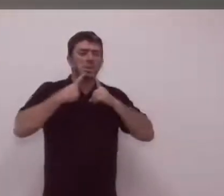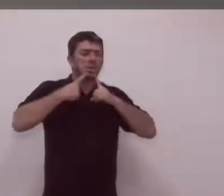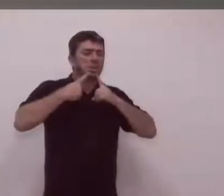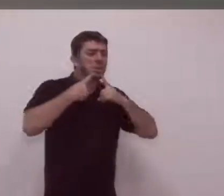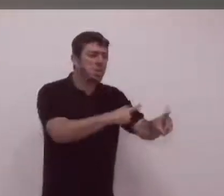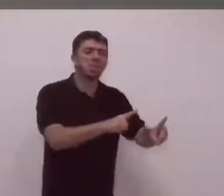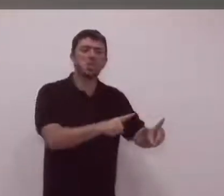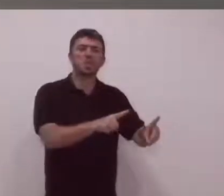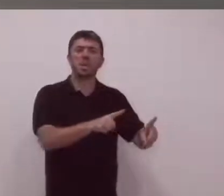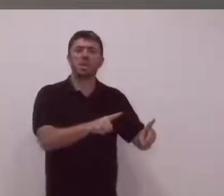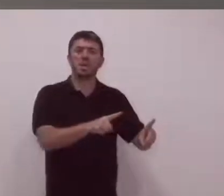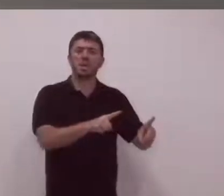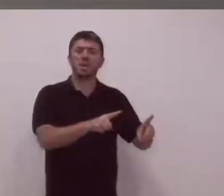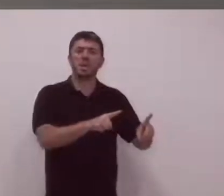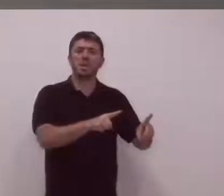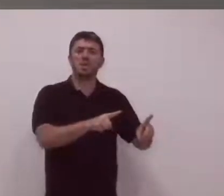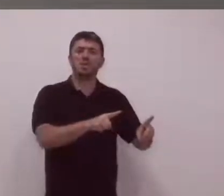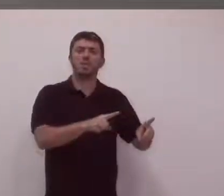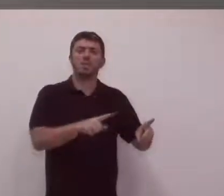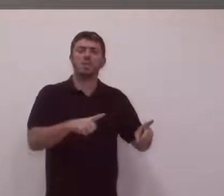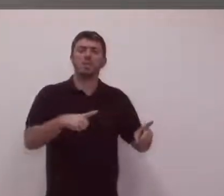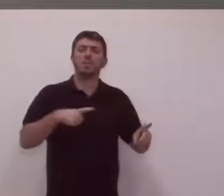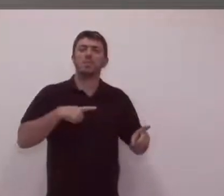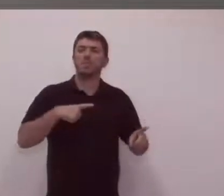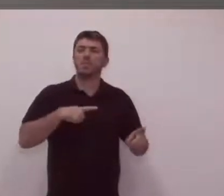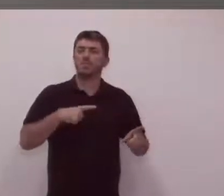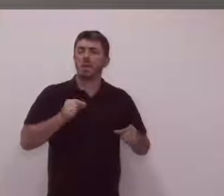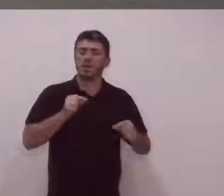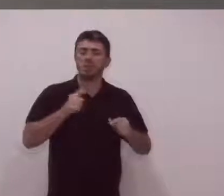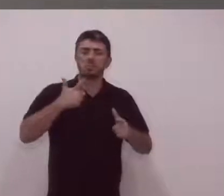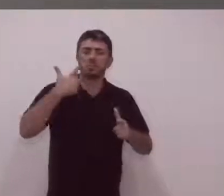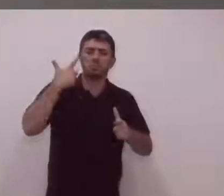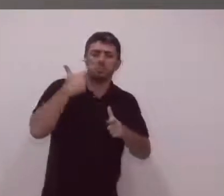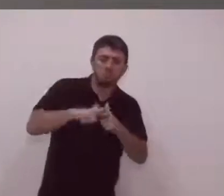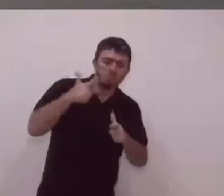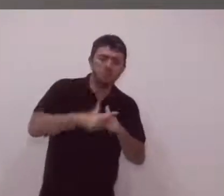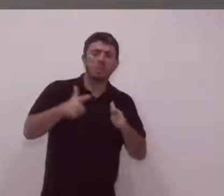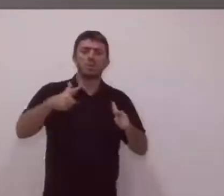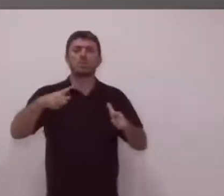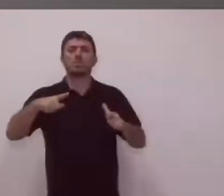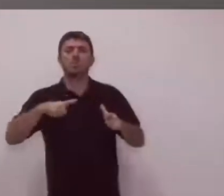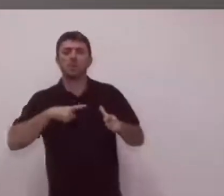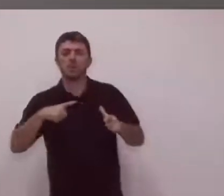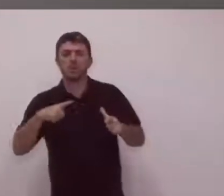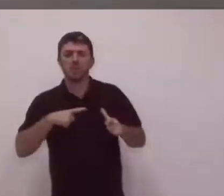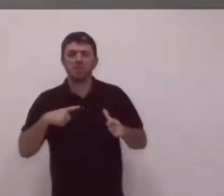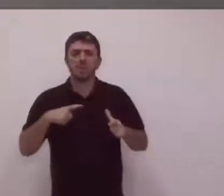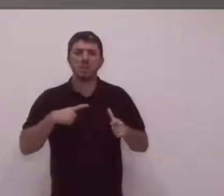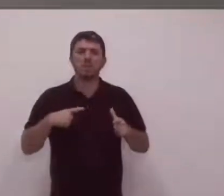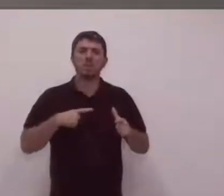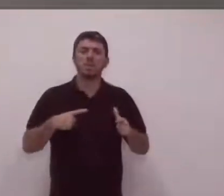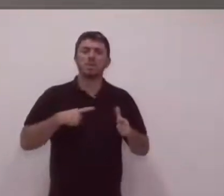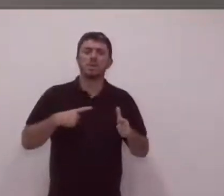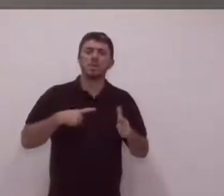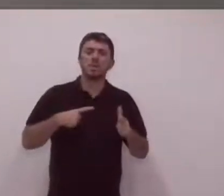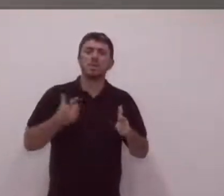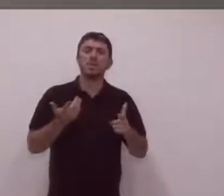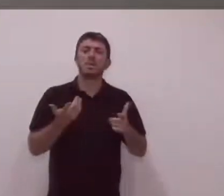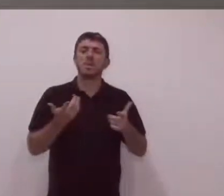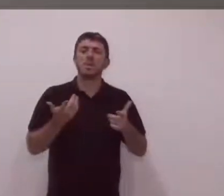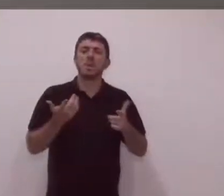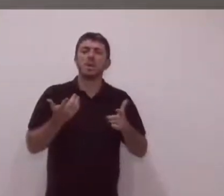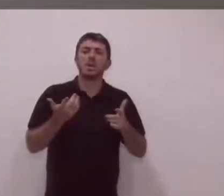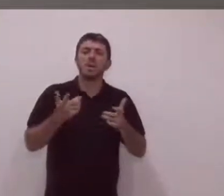movimentos como a Ana mesma disse situações escusas e escuras Ana